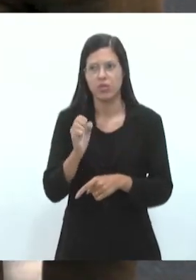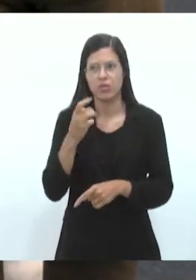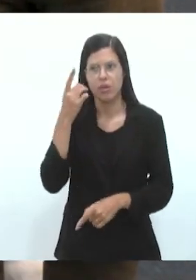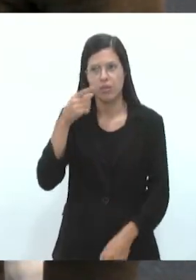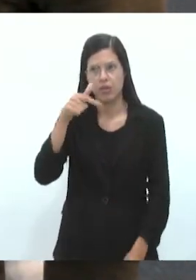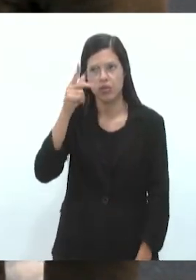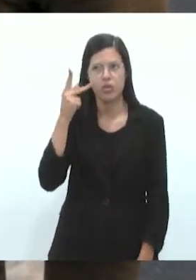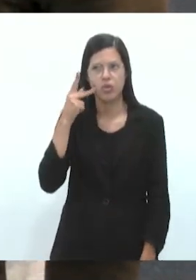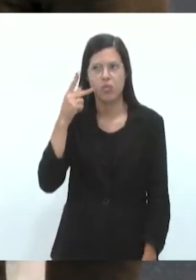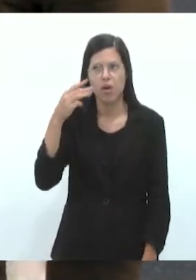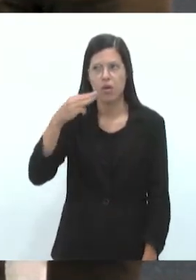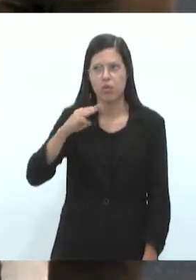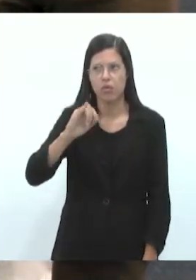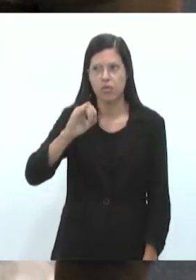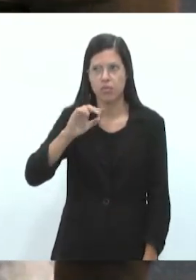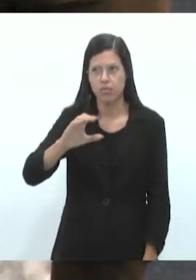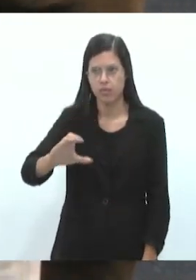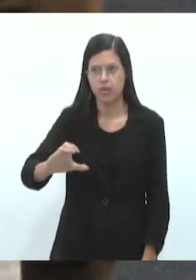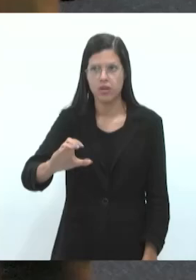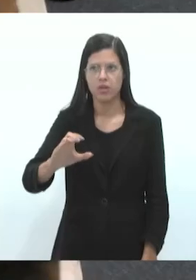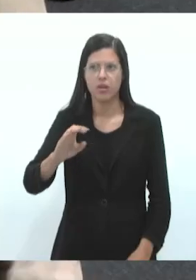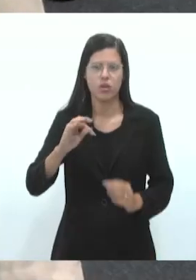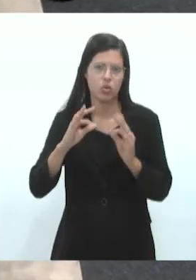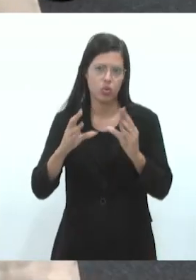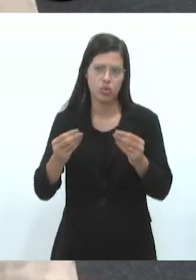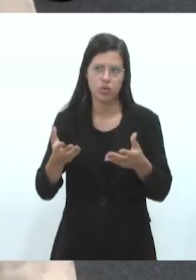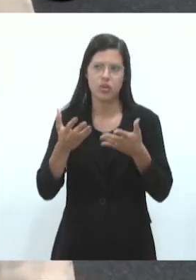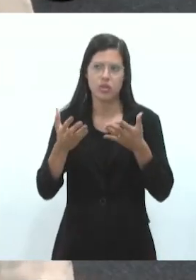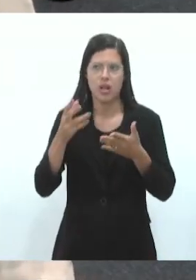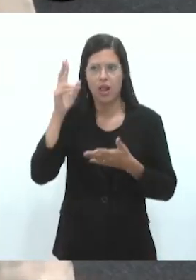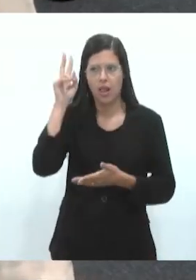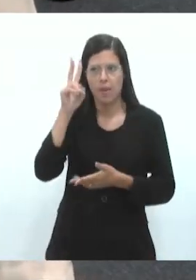todos que queiram, e é isso. Lembrar sempre